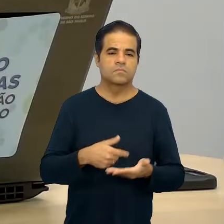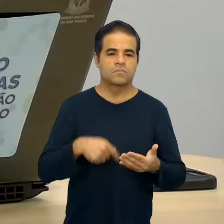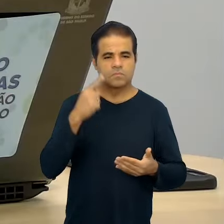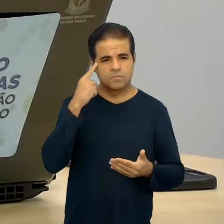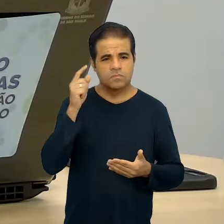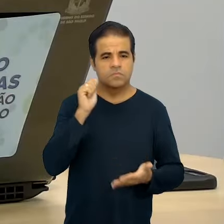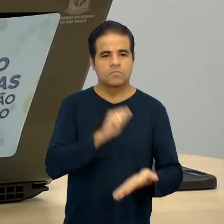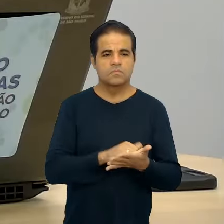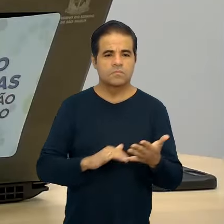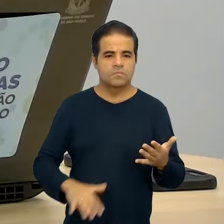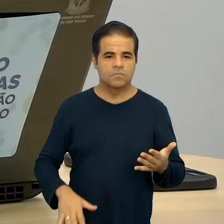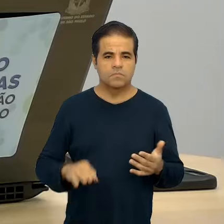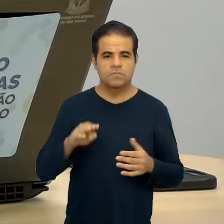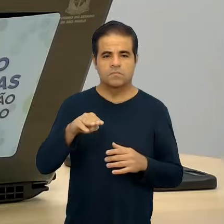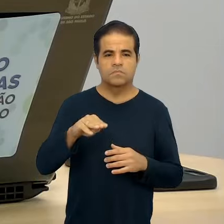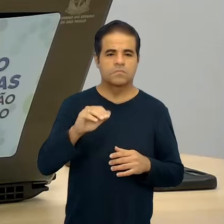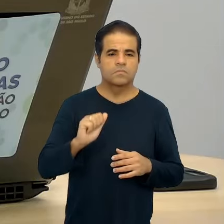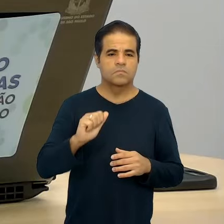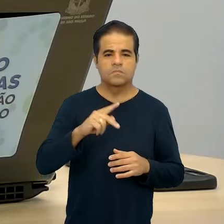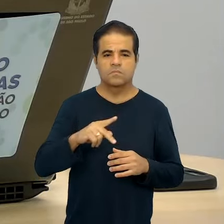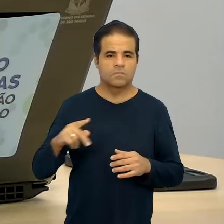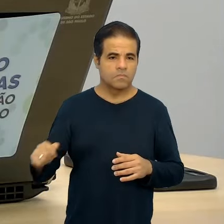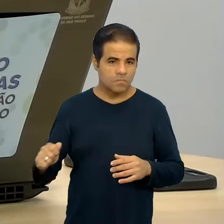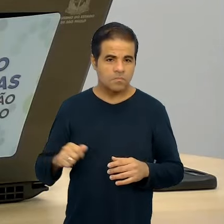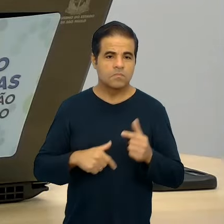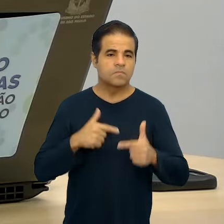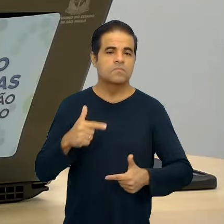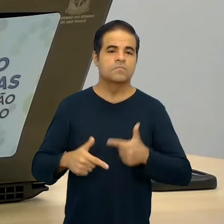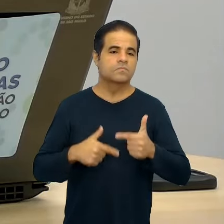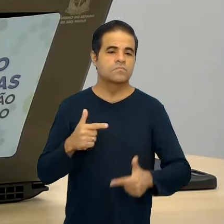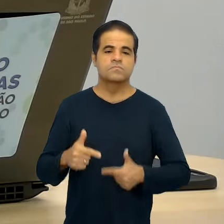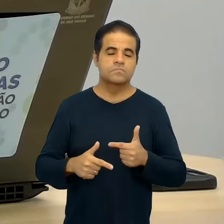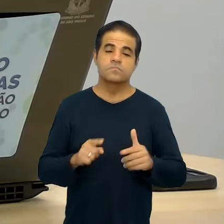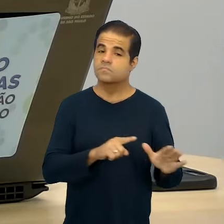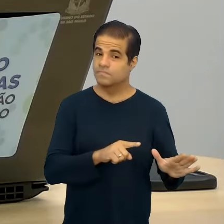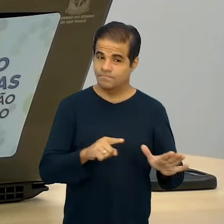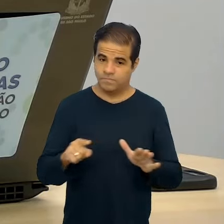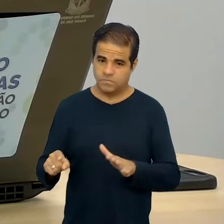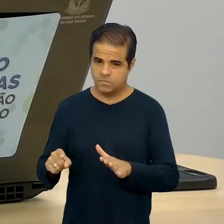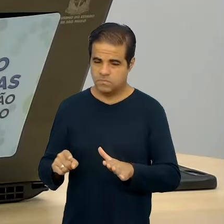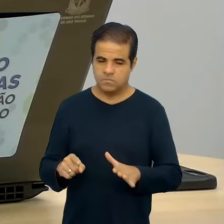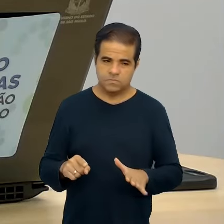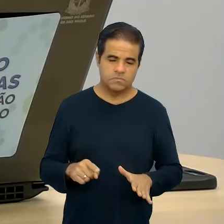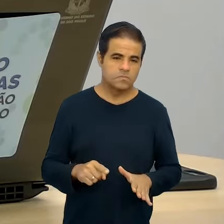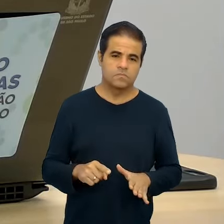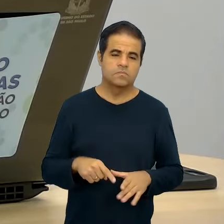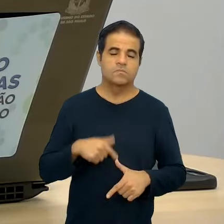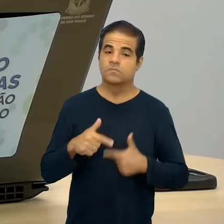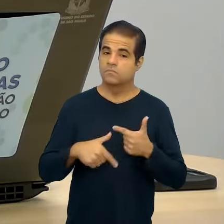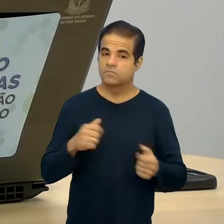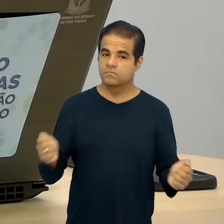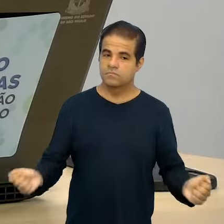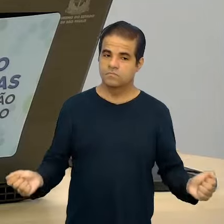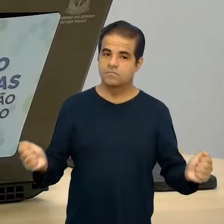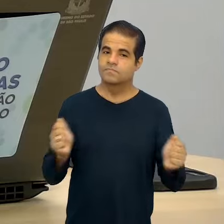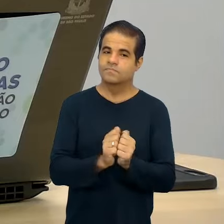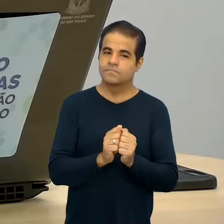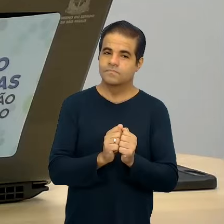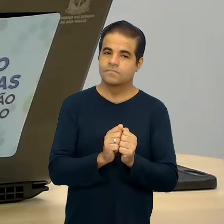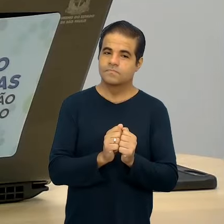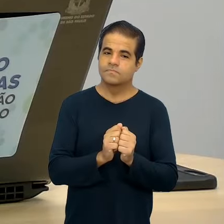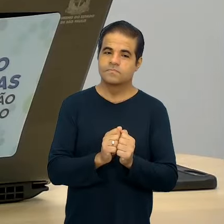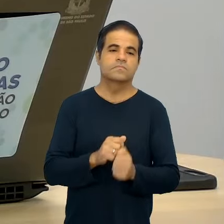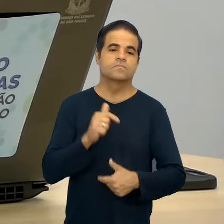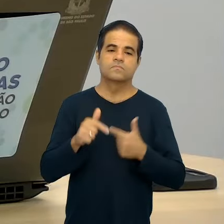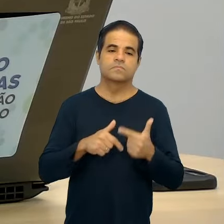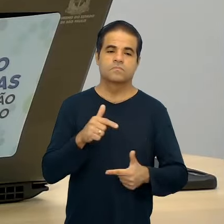que as atividades do mapa, pessoal, elas trabalham a semana, né? Vão trabalhando juntas. Aqui, sim. Câmera aqui.